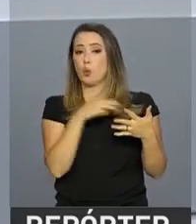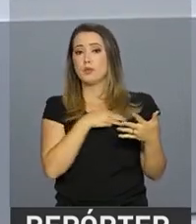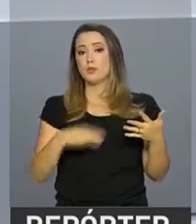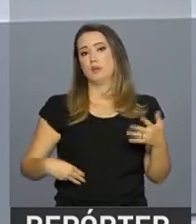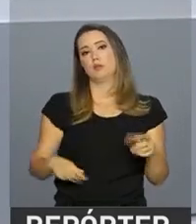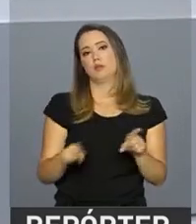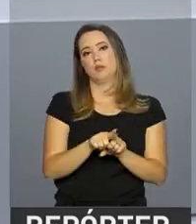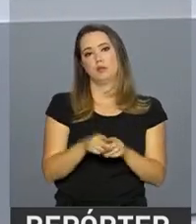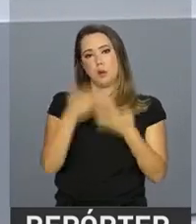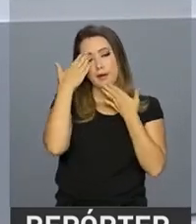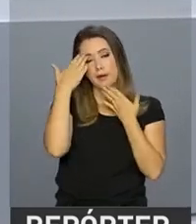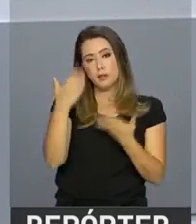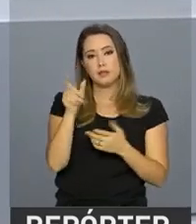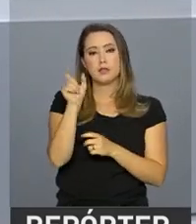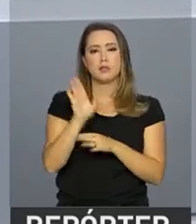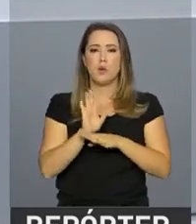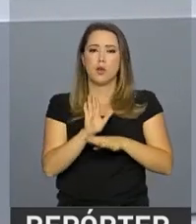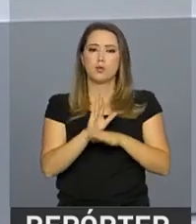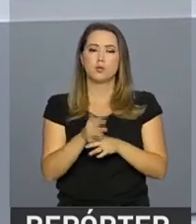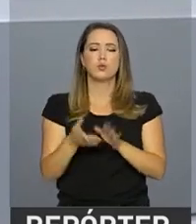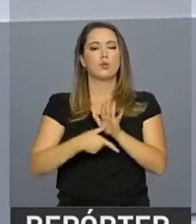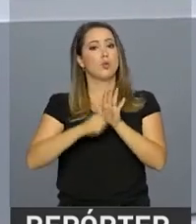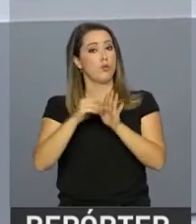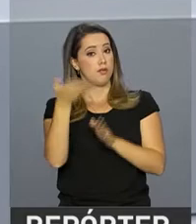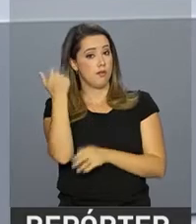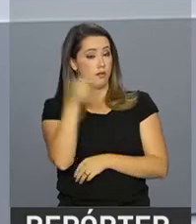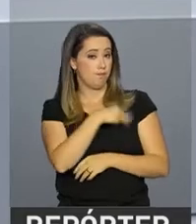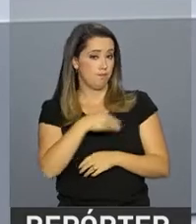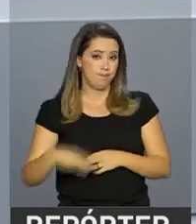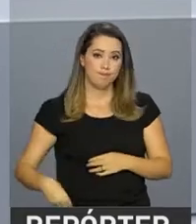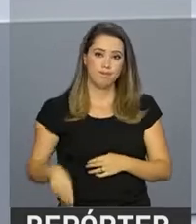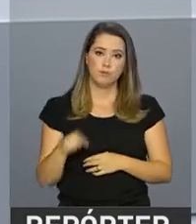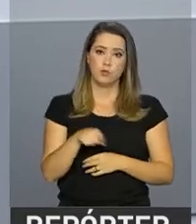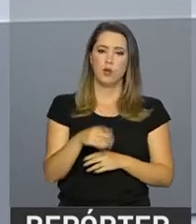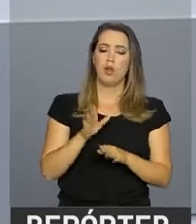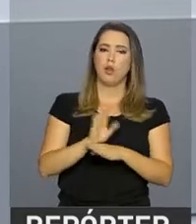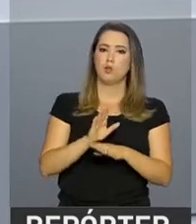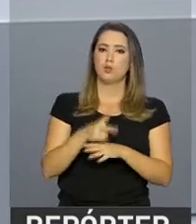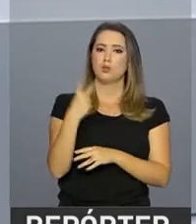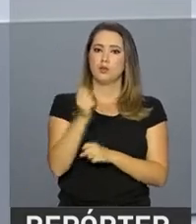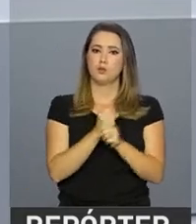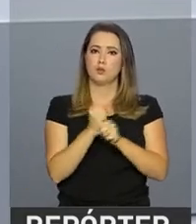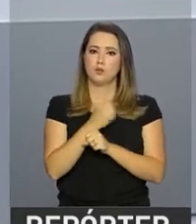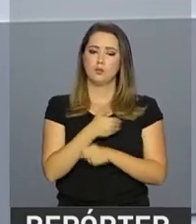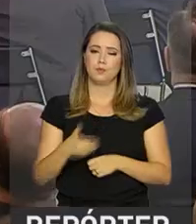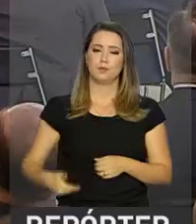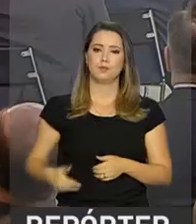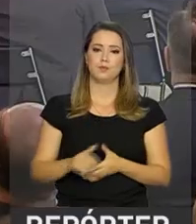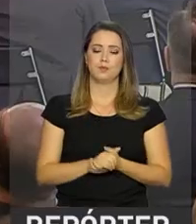presidente Temer agradeceu a contribuição de todos os antigos ministros nos 2 anos de governo.